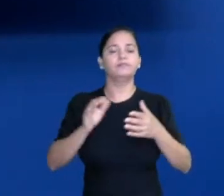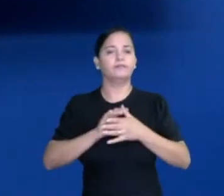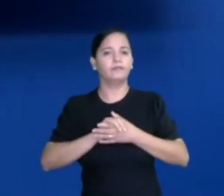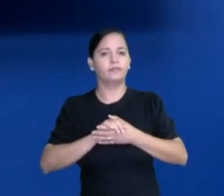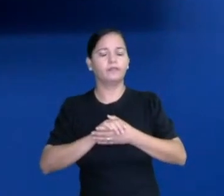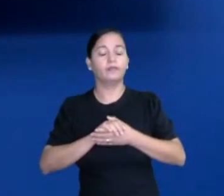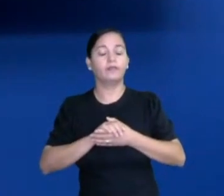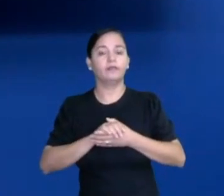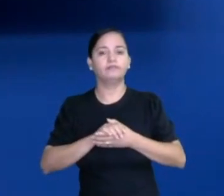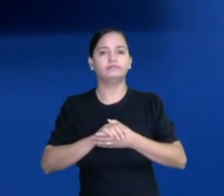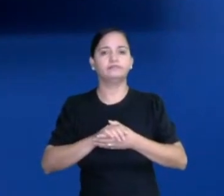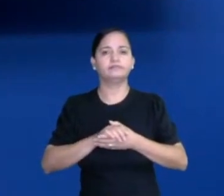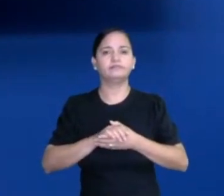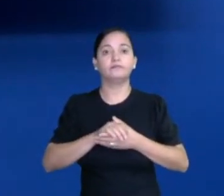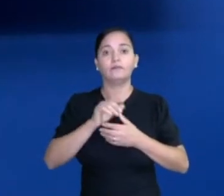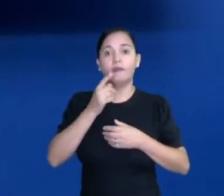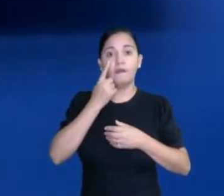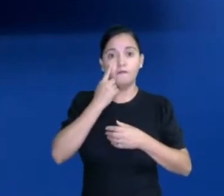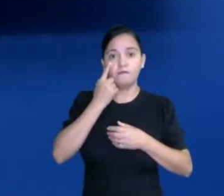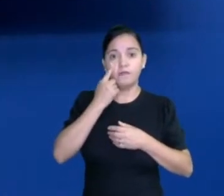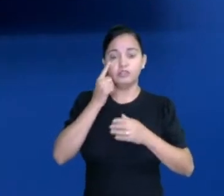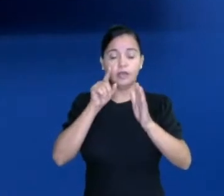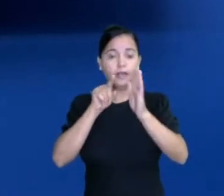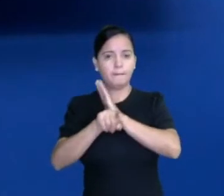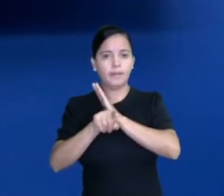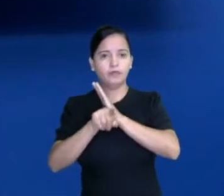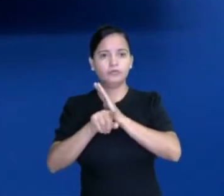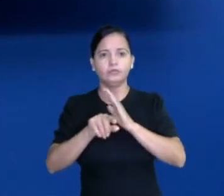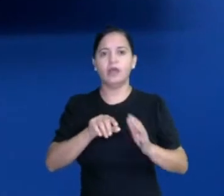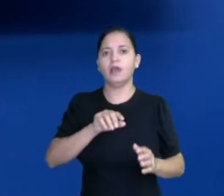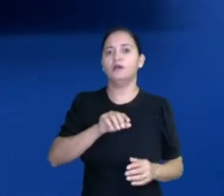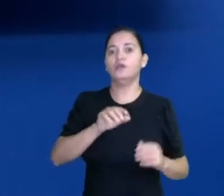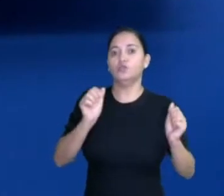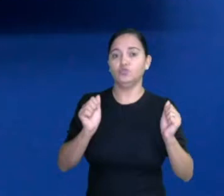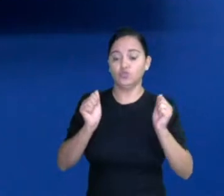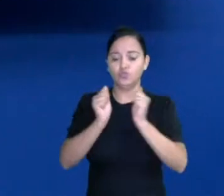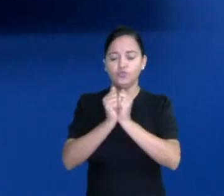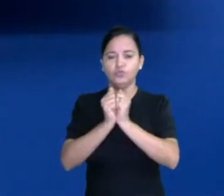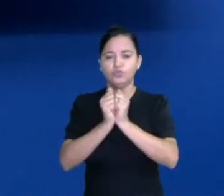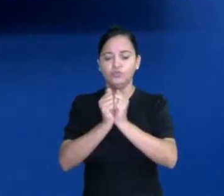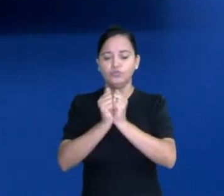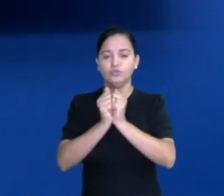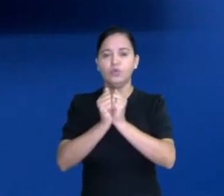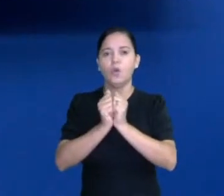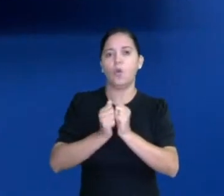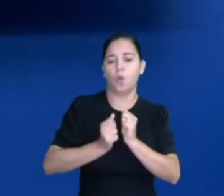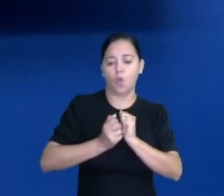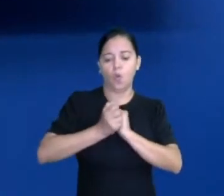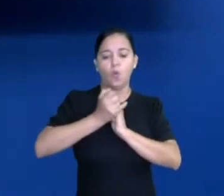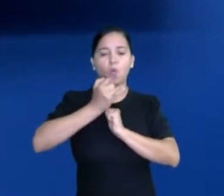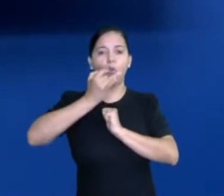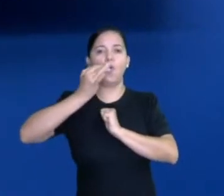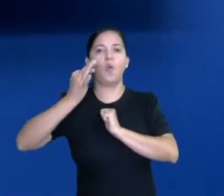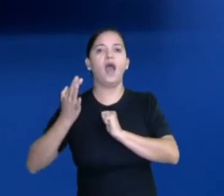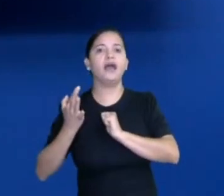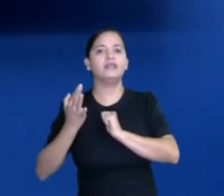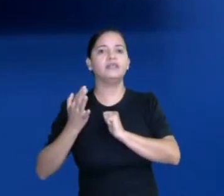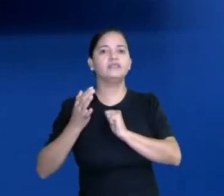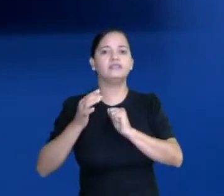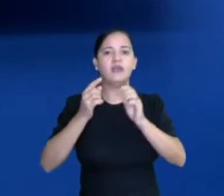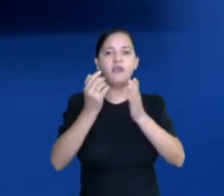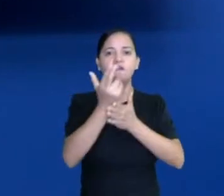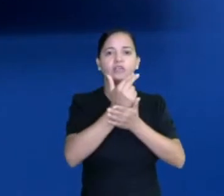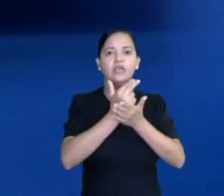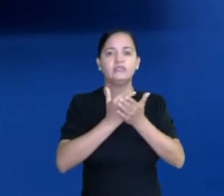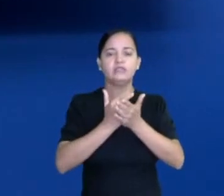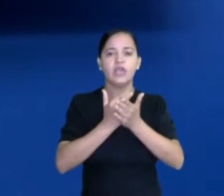precisamente. Então, vejam que na pergunta tem lá, juntos, quantas figurinhas os dois